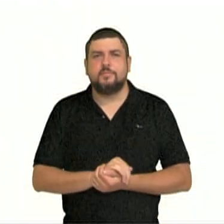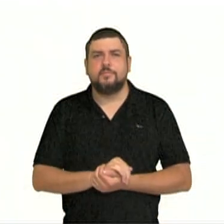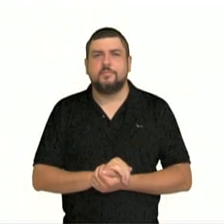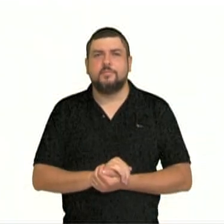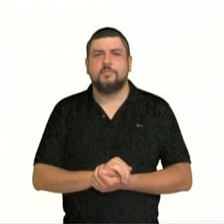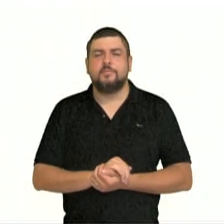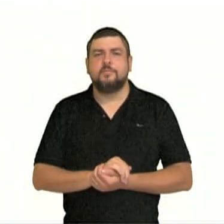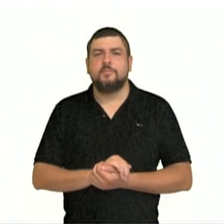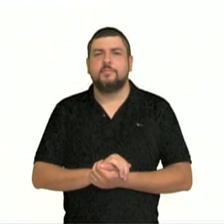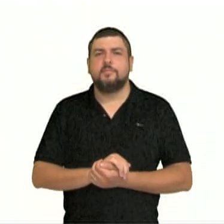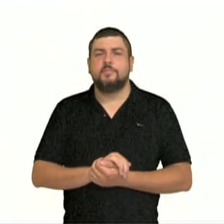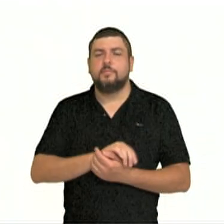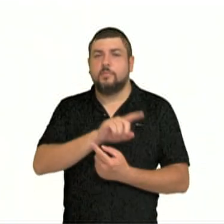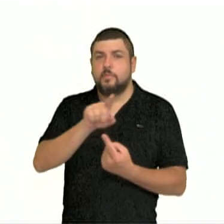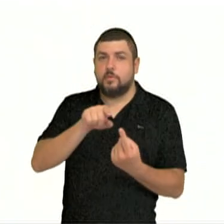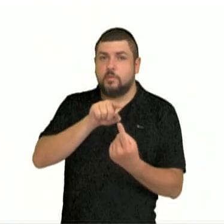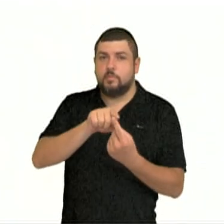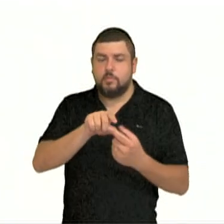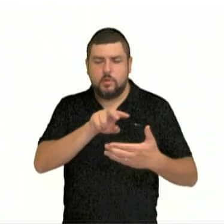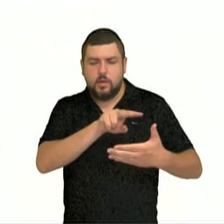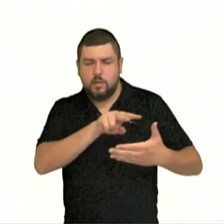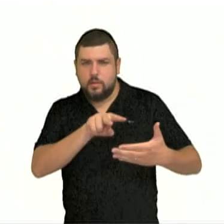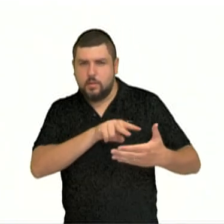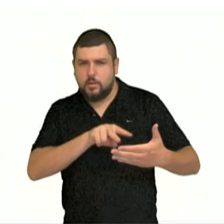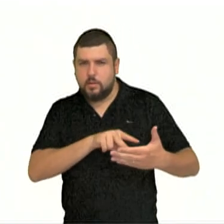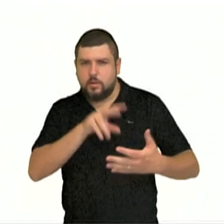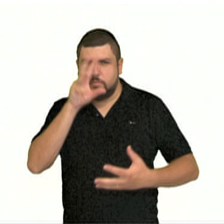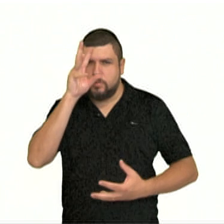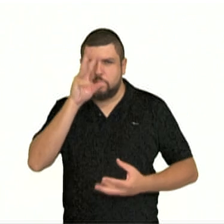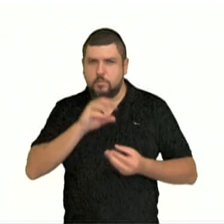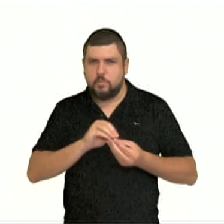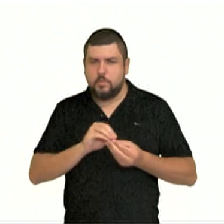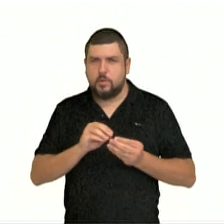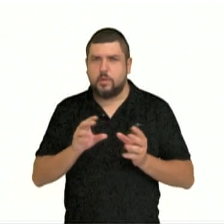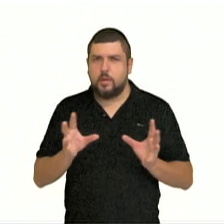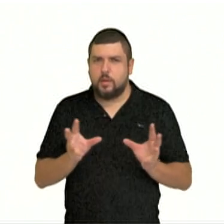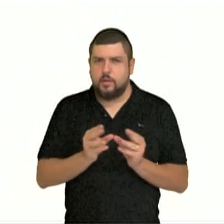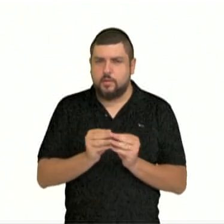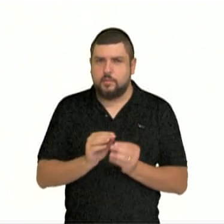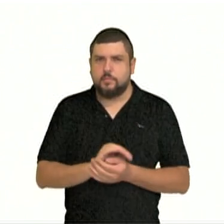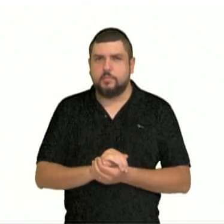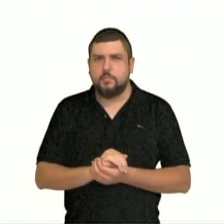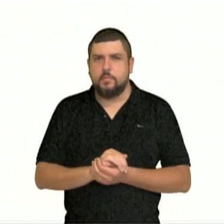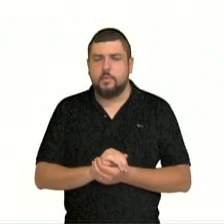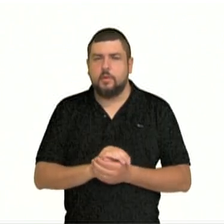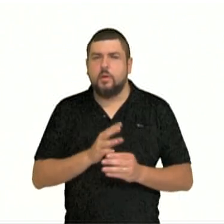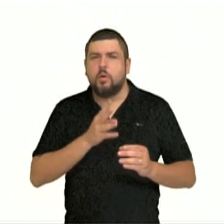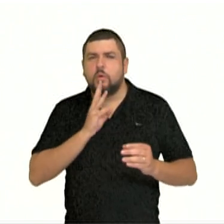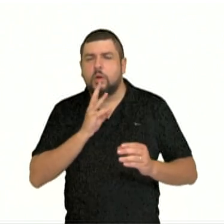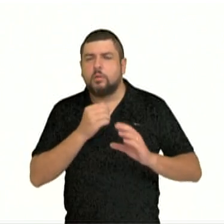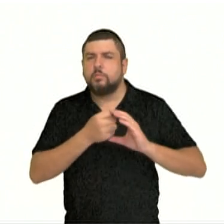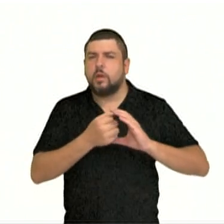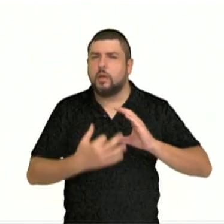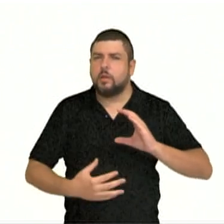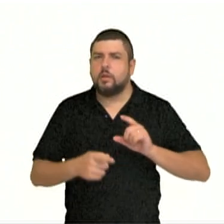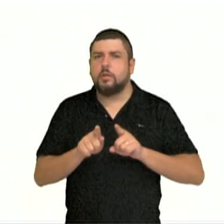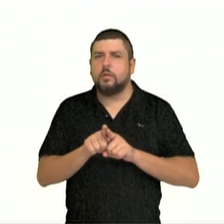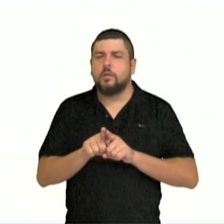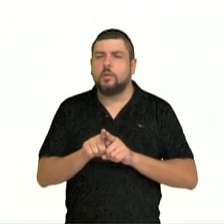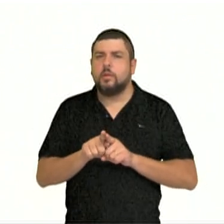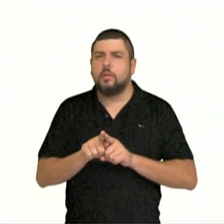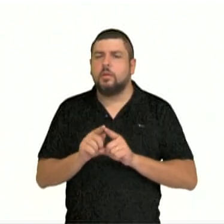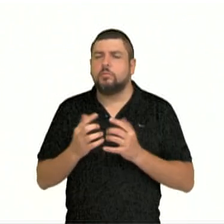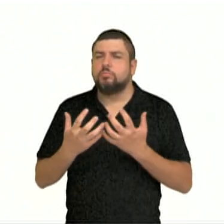Objetivos: ler e interpretar resenhas, reconhecendo suas características e função. Vamos reconhecer